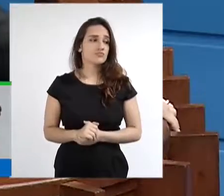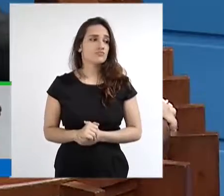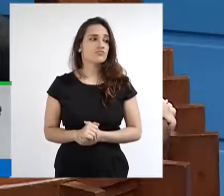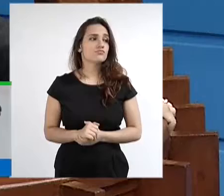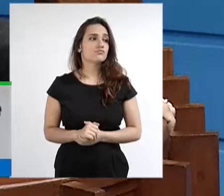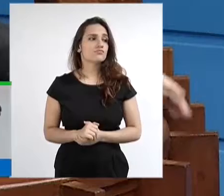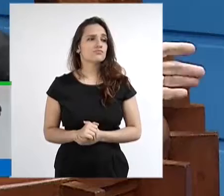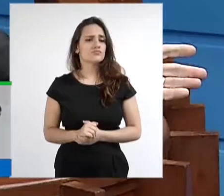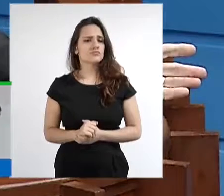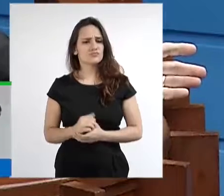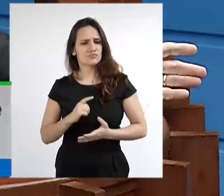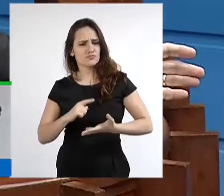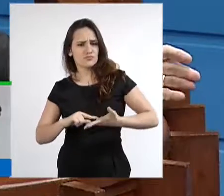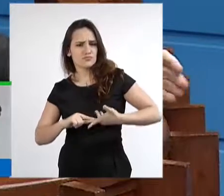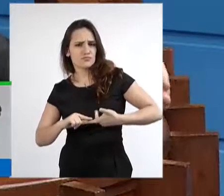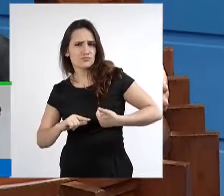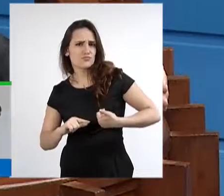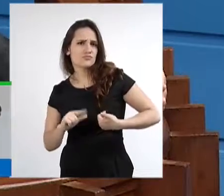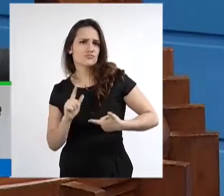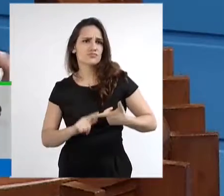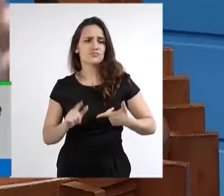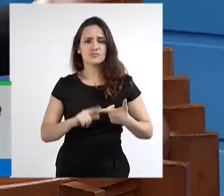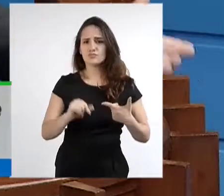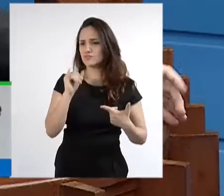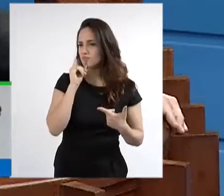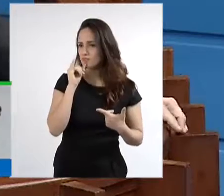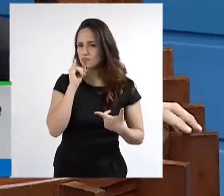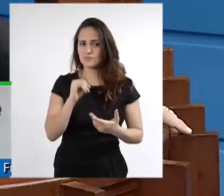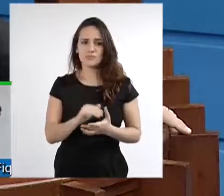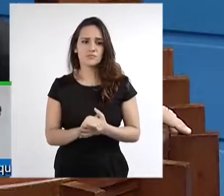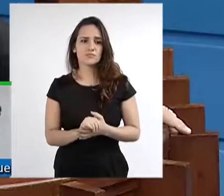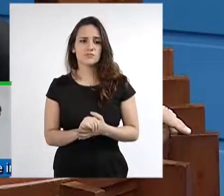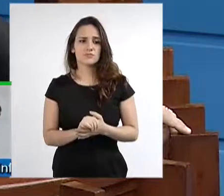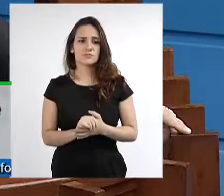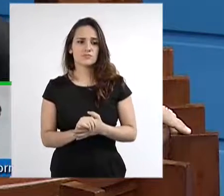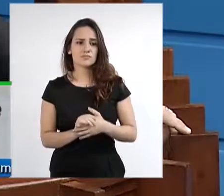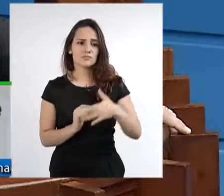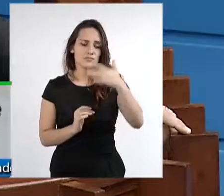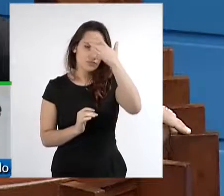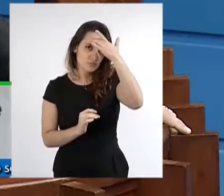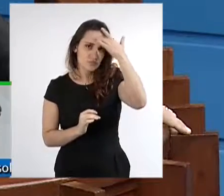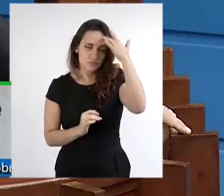várias questões, como a questão dos futuros cuidadores.